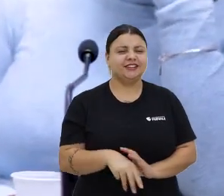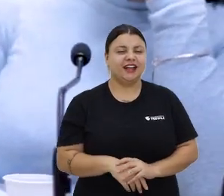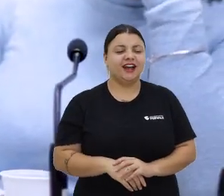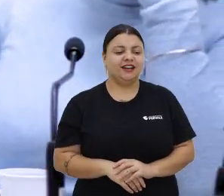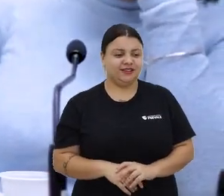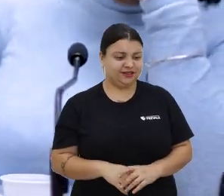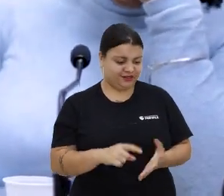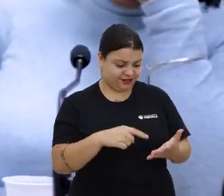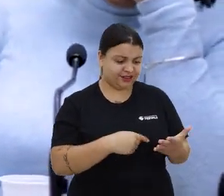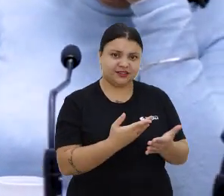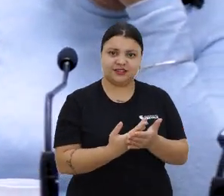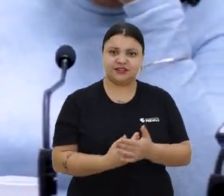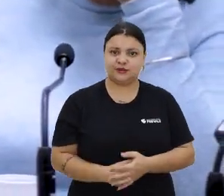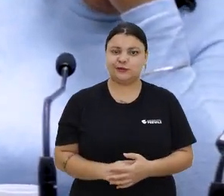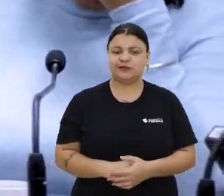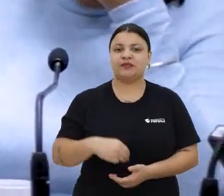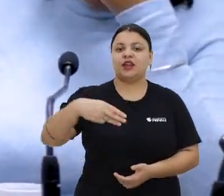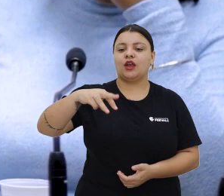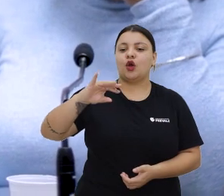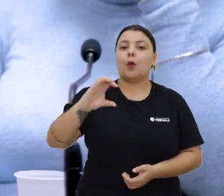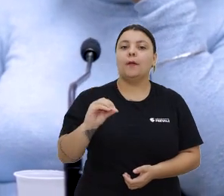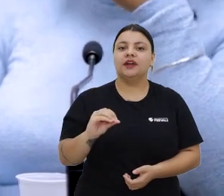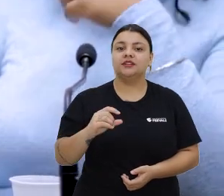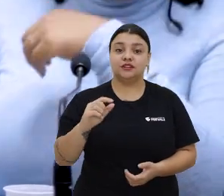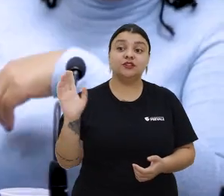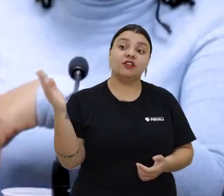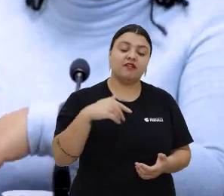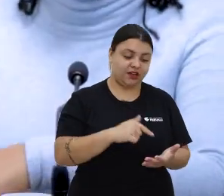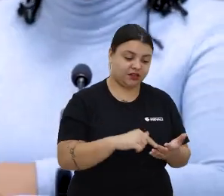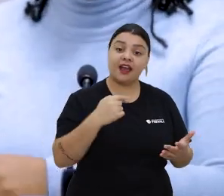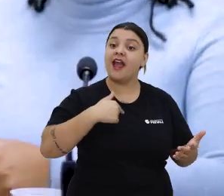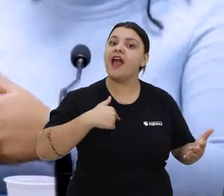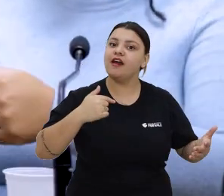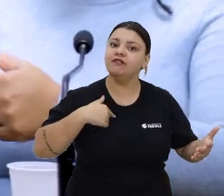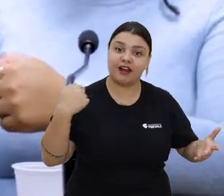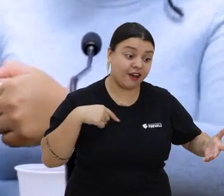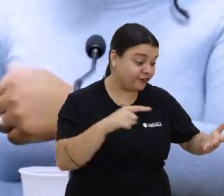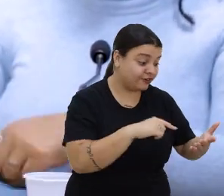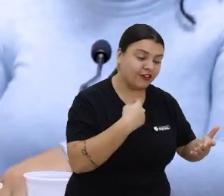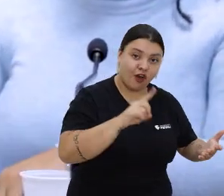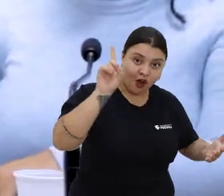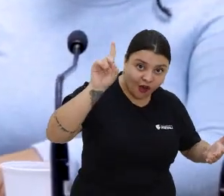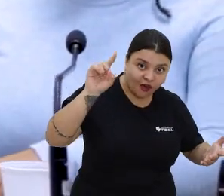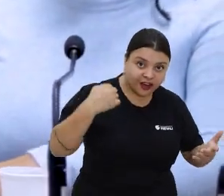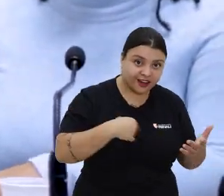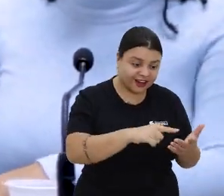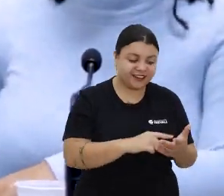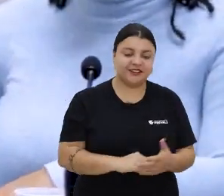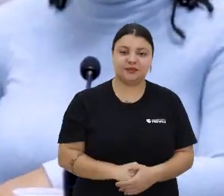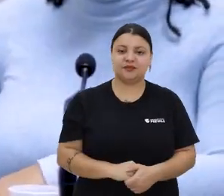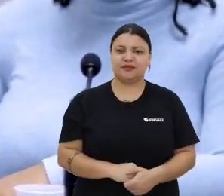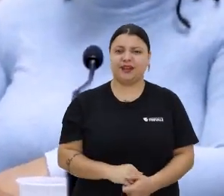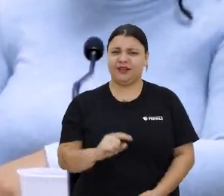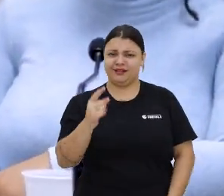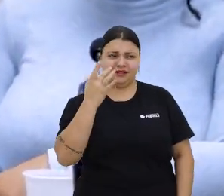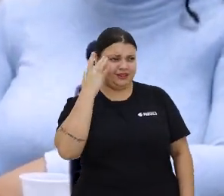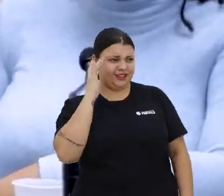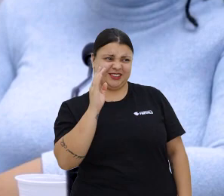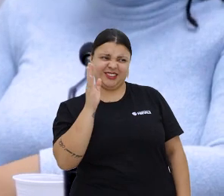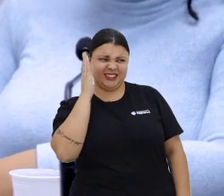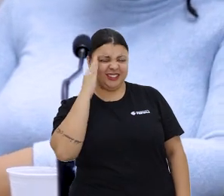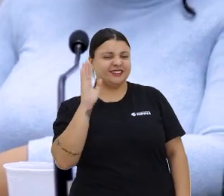aula. Márcio vem. Eu vou. Ele já me colocou, ele botou assim, eu não tô sabendo,